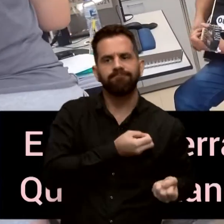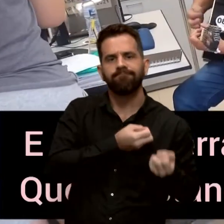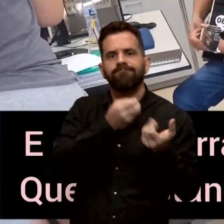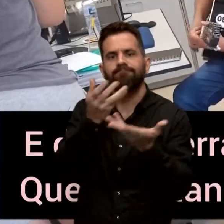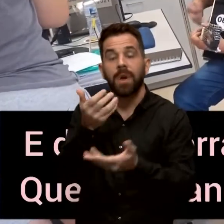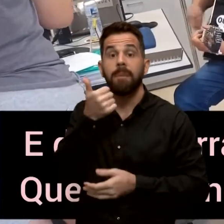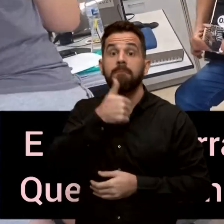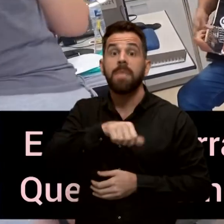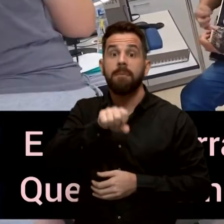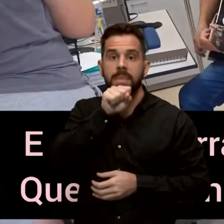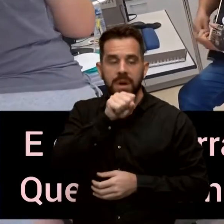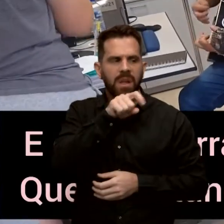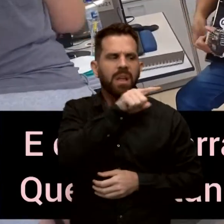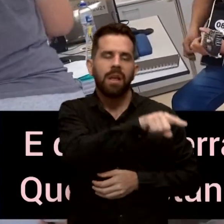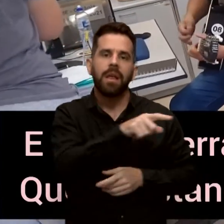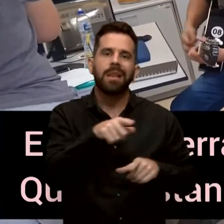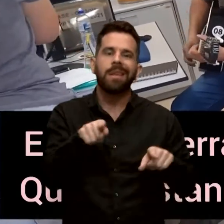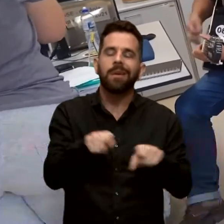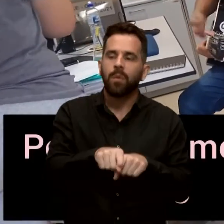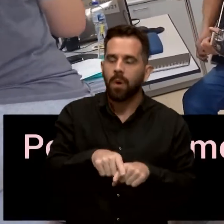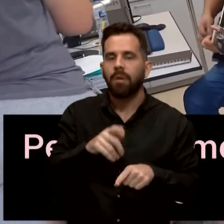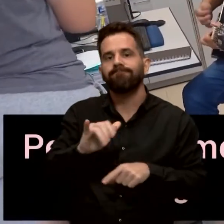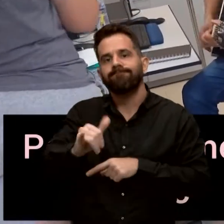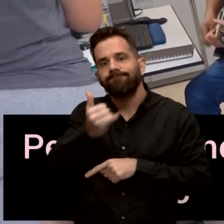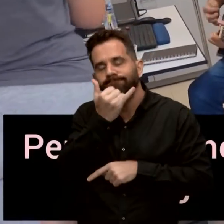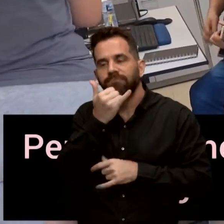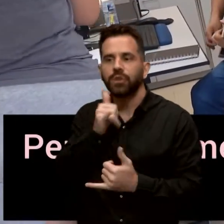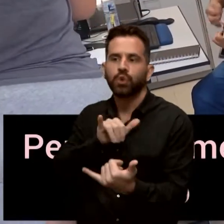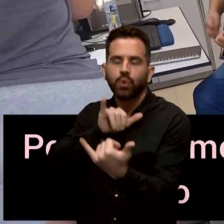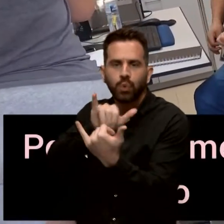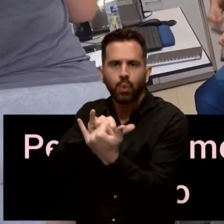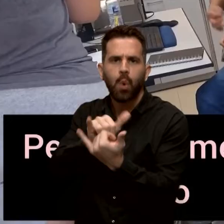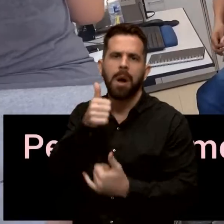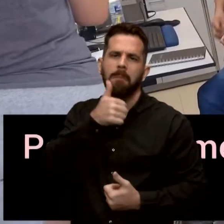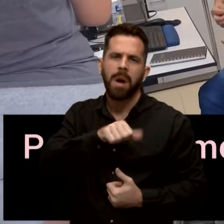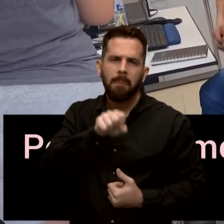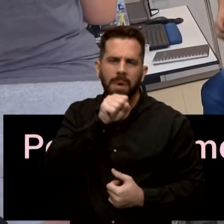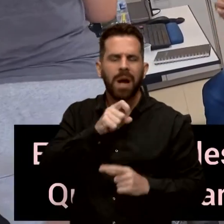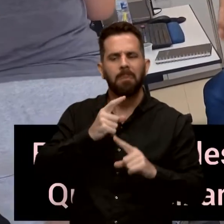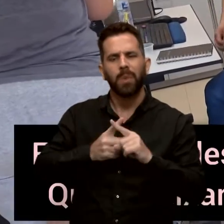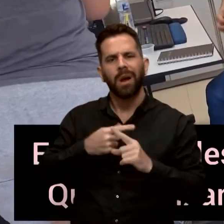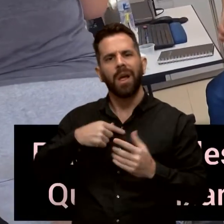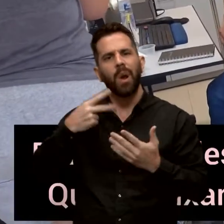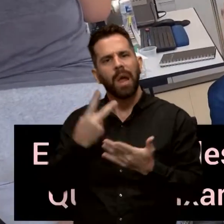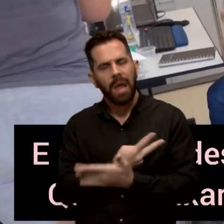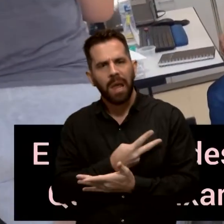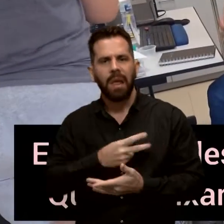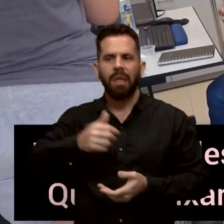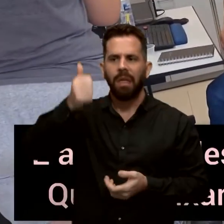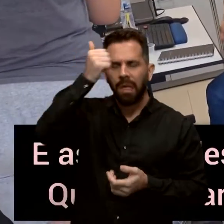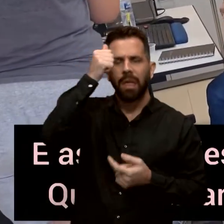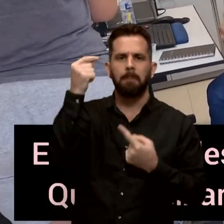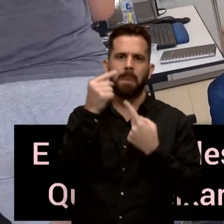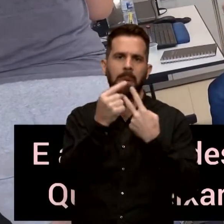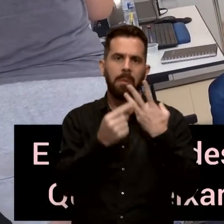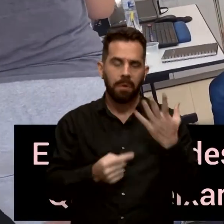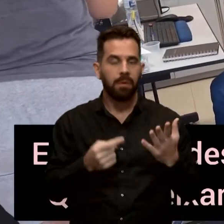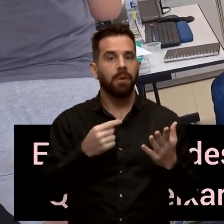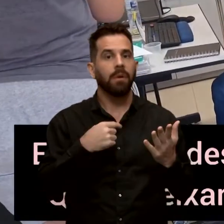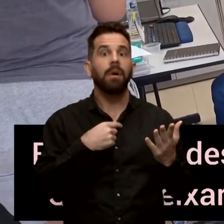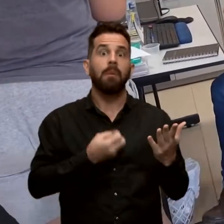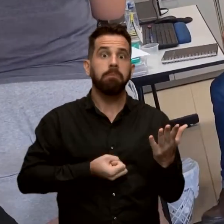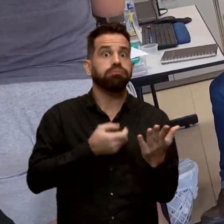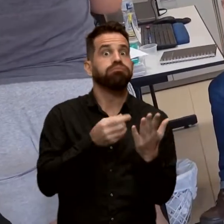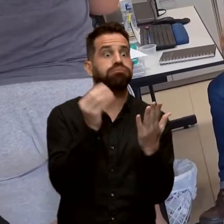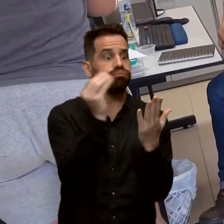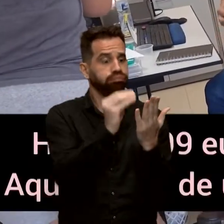pelos seus caminhos, pelos seus erros, e a música ficou bem bacana. E a partir daí eu percebi que aqueles jovens, eles